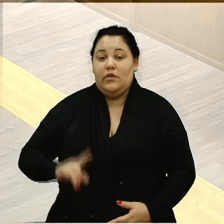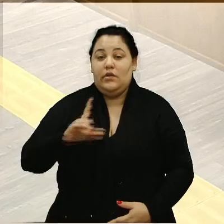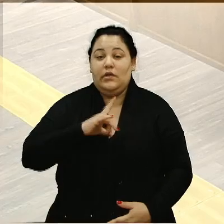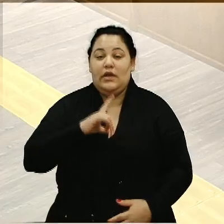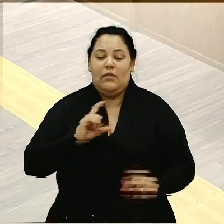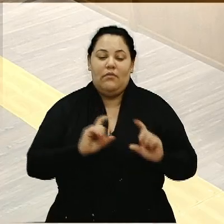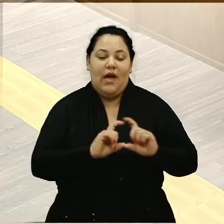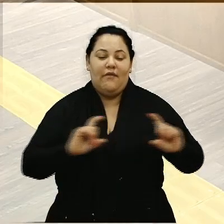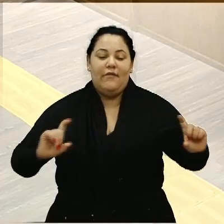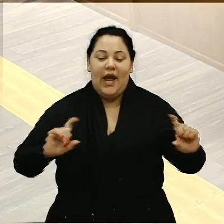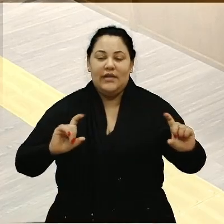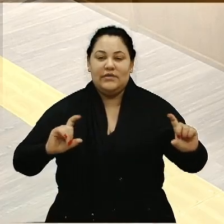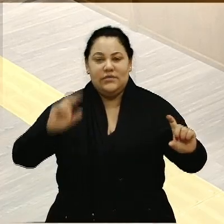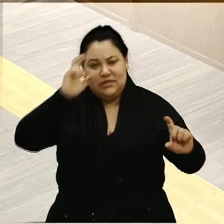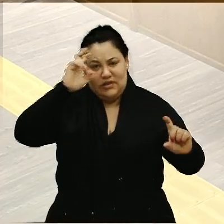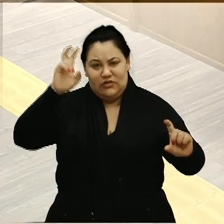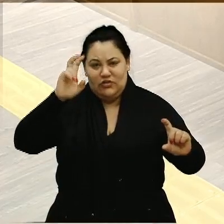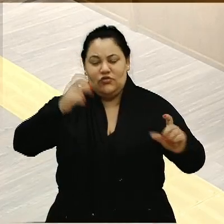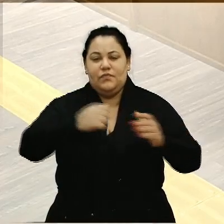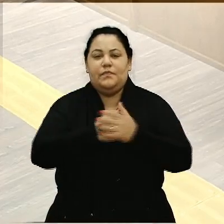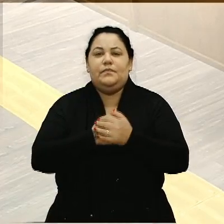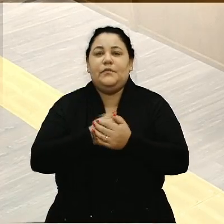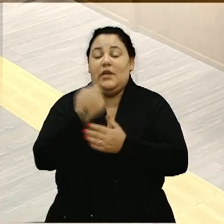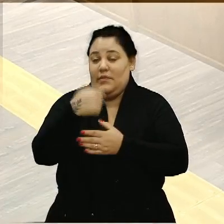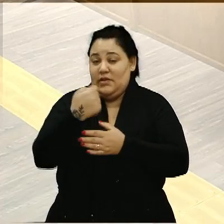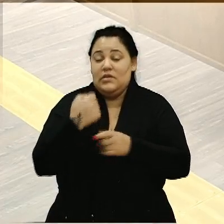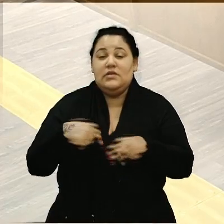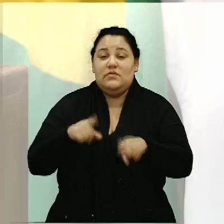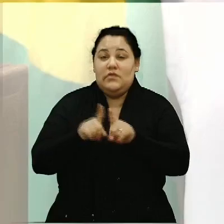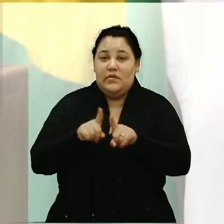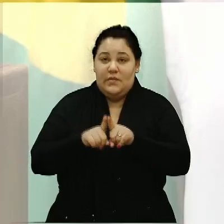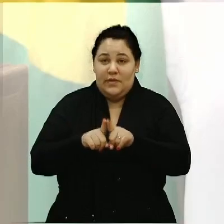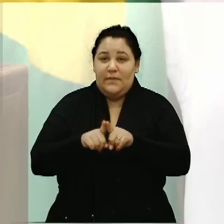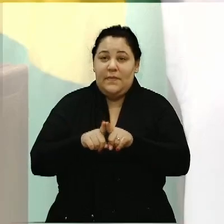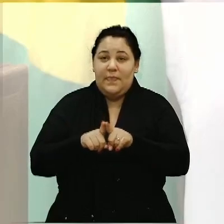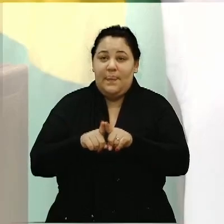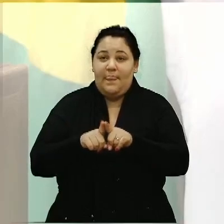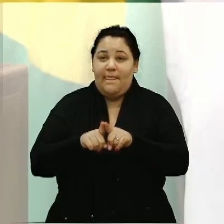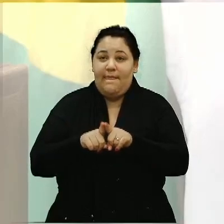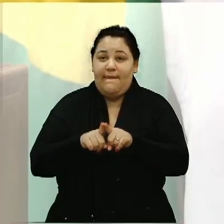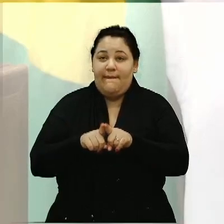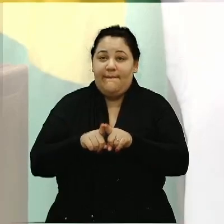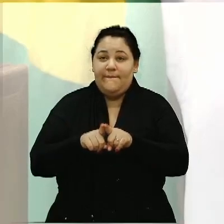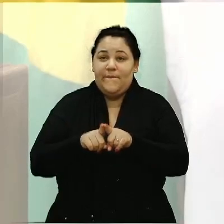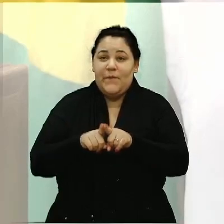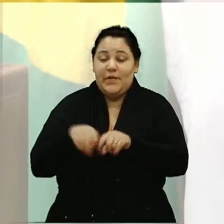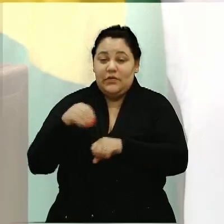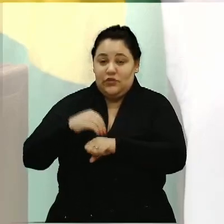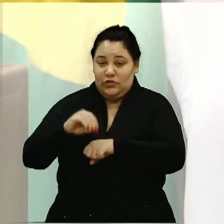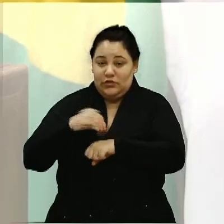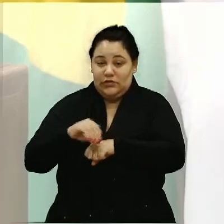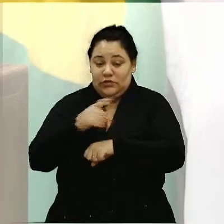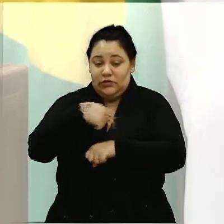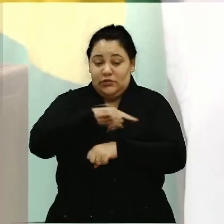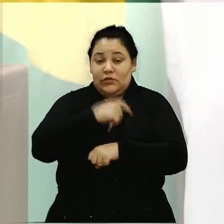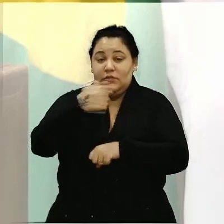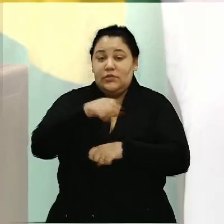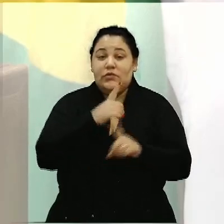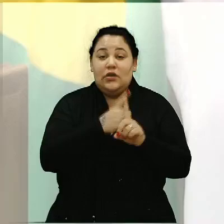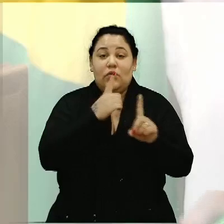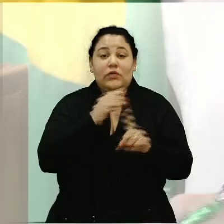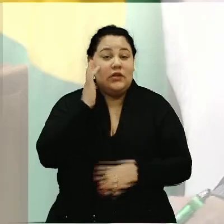frase muito sábia, né? Precisamos também, além de sugerir, nós precisamos achar